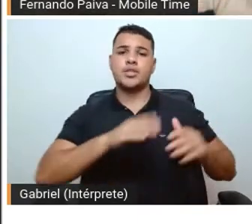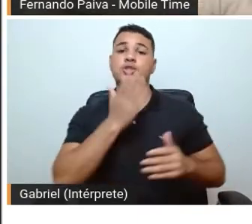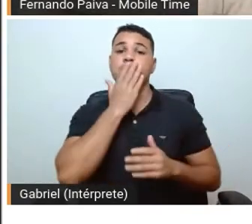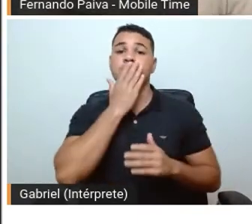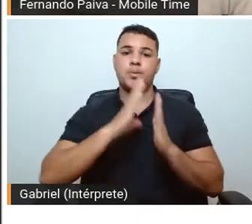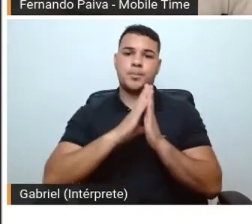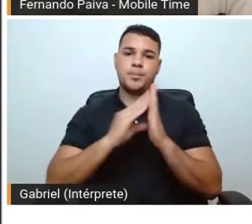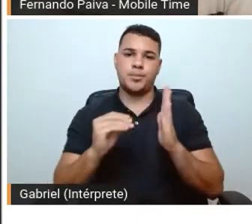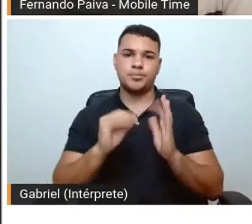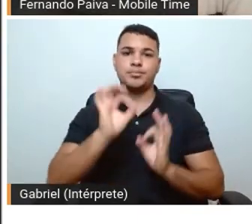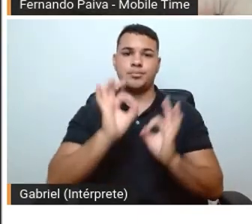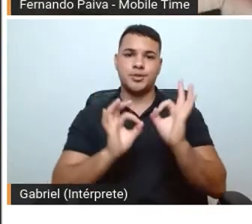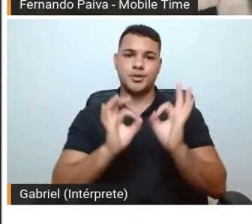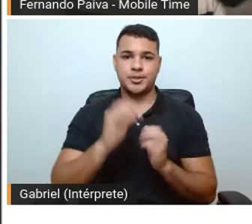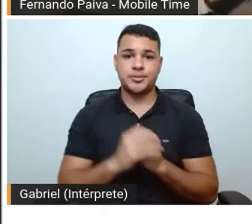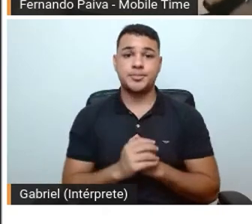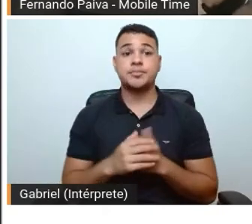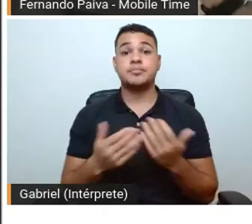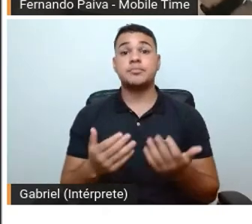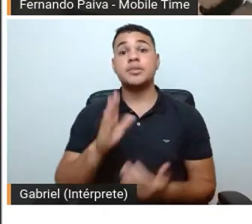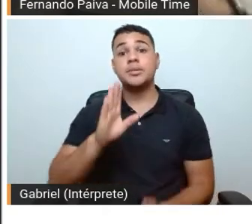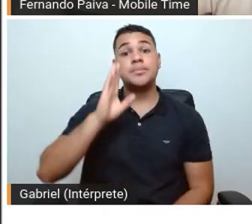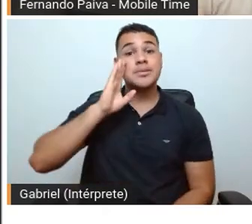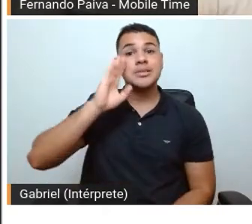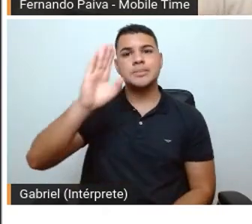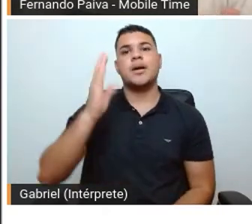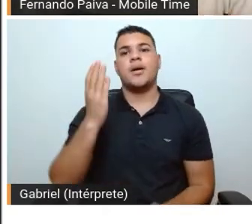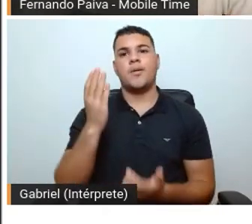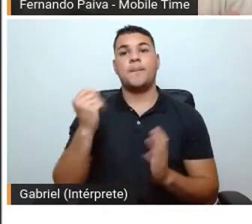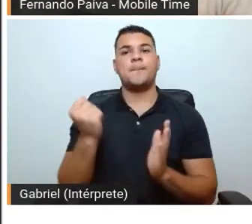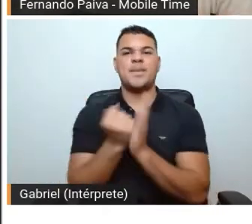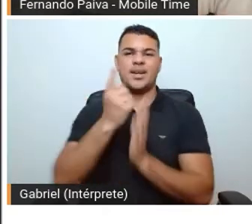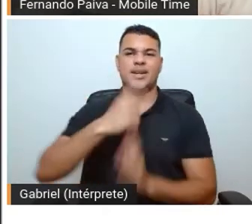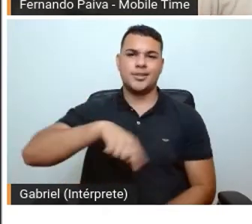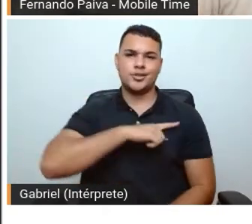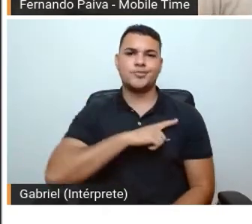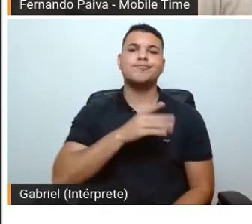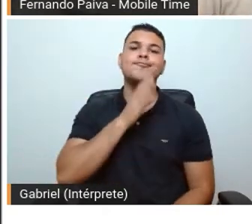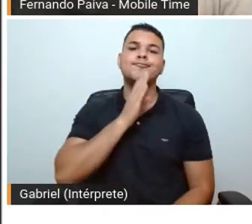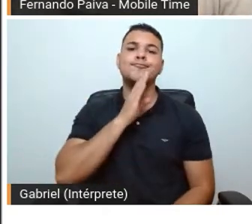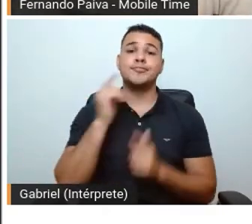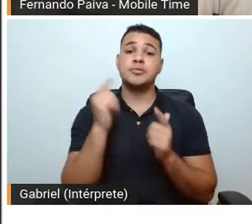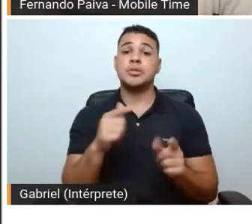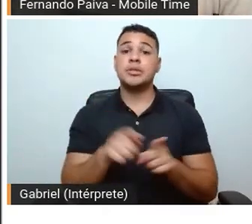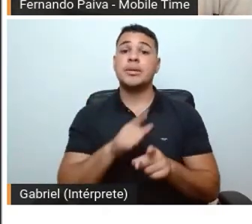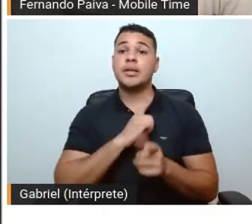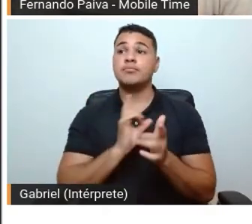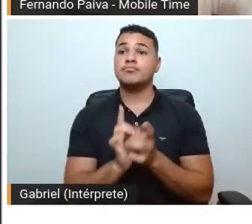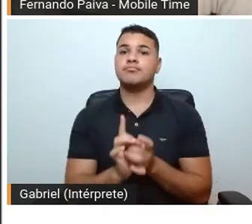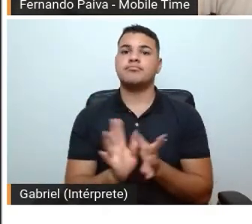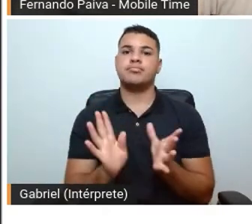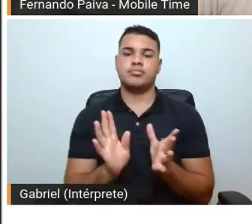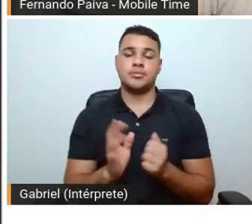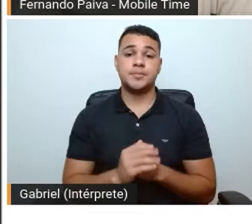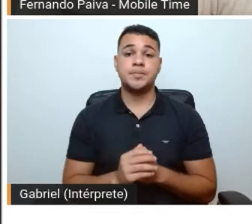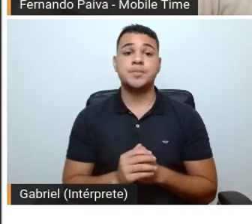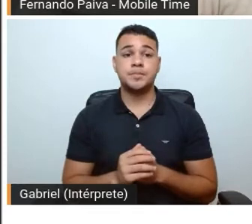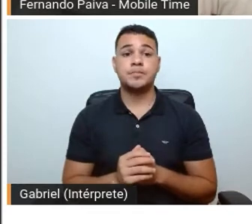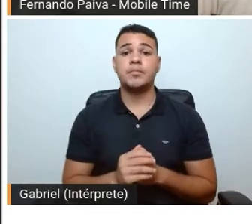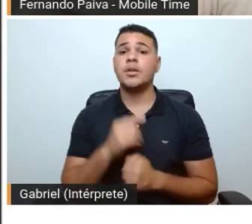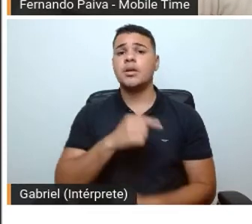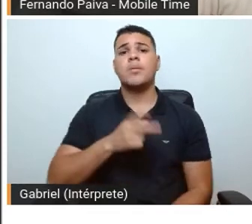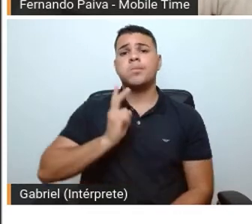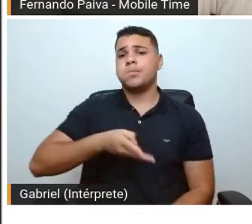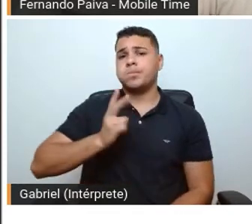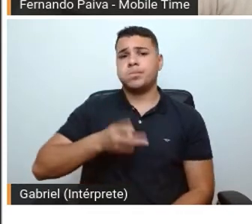principais marcas mesmo né que a gente conhece hoje vocês estiverem ficar na Solange que que vendem disponibiliza os motores é tá sempre